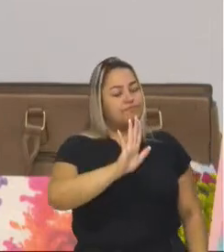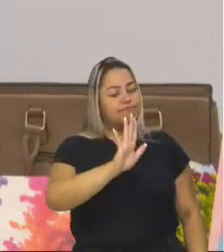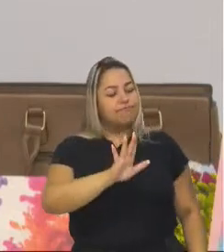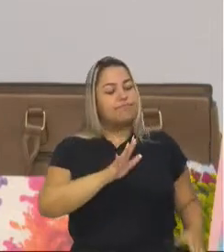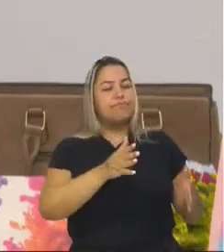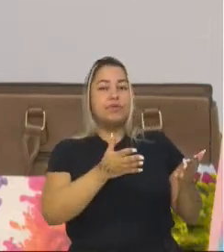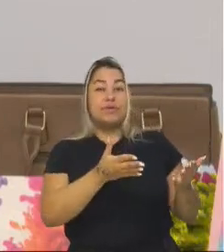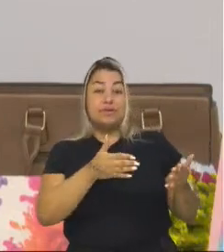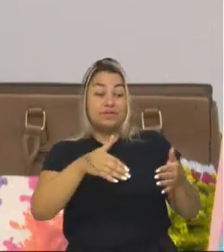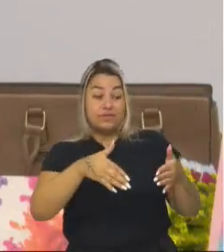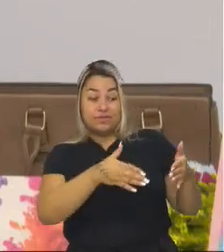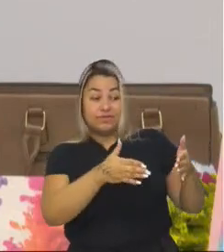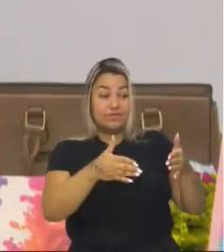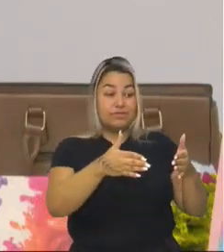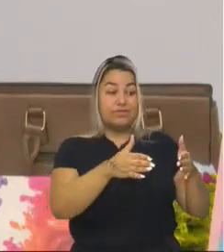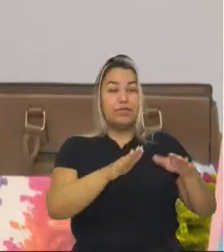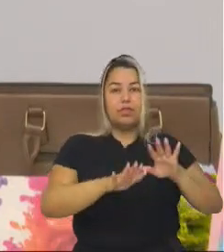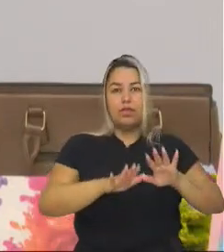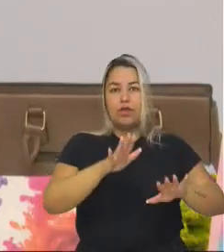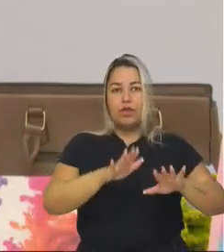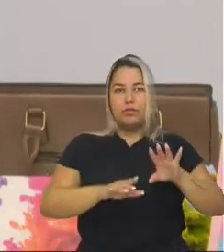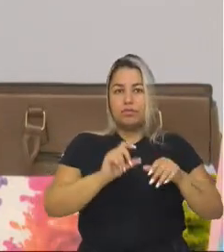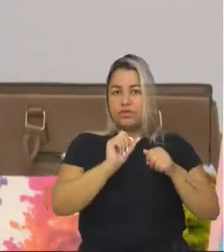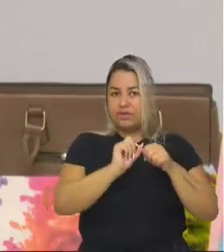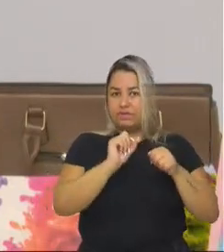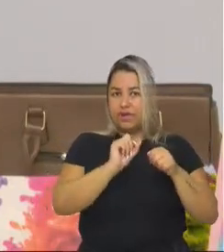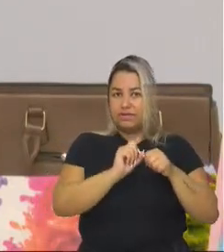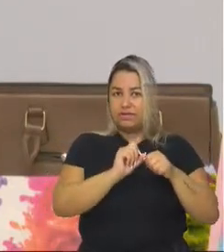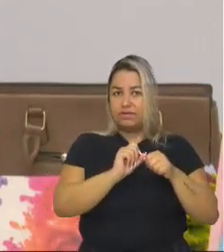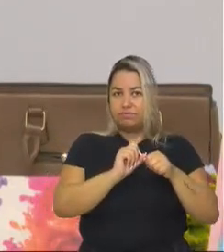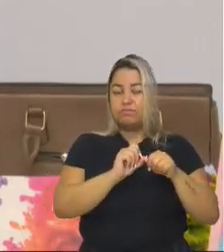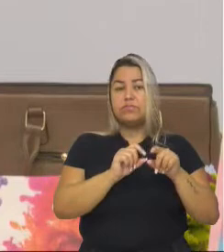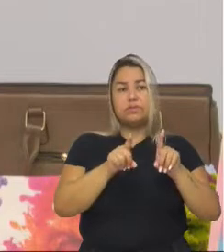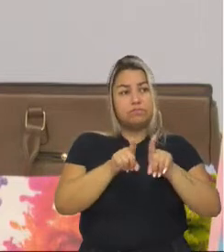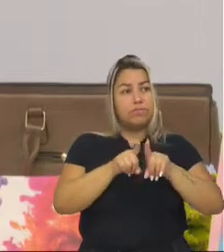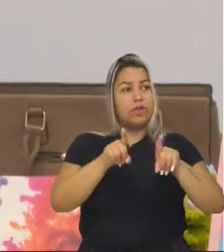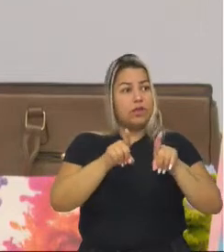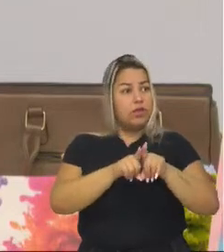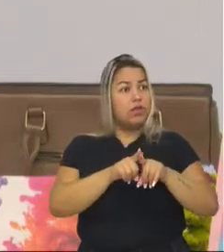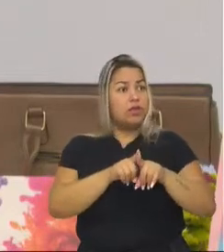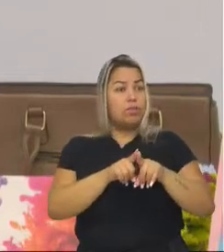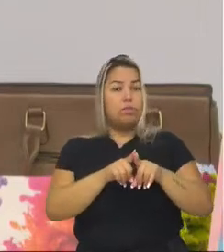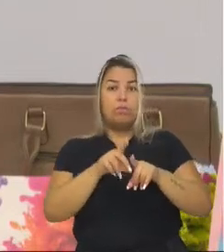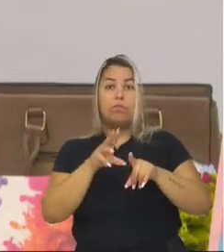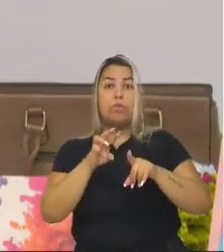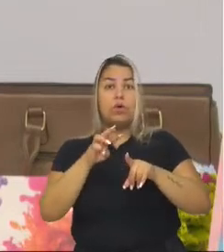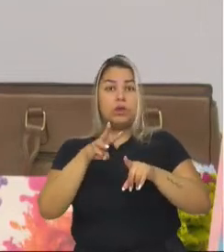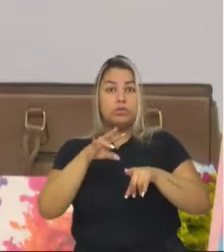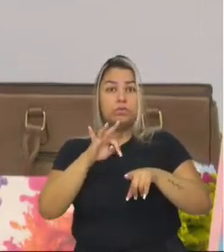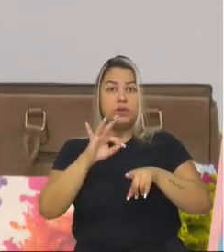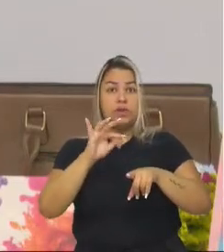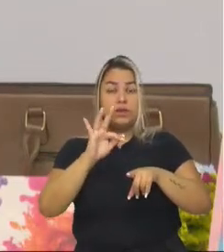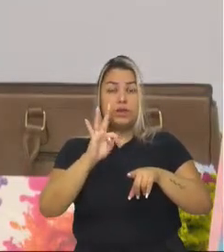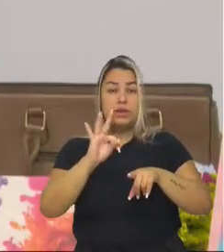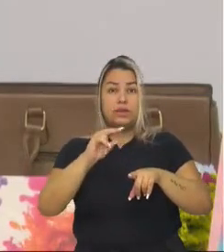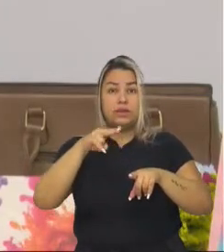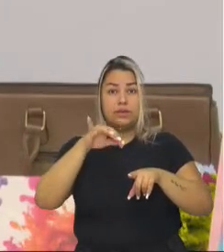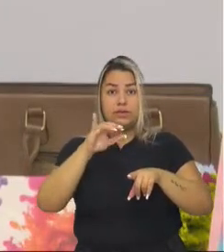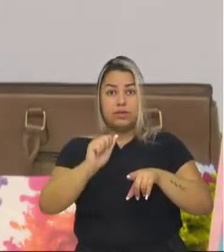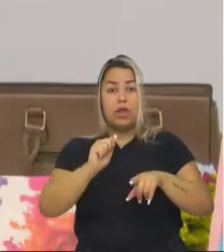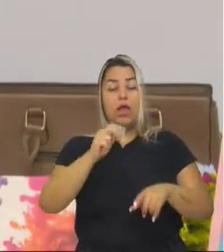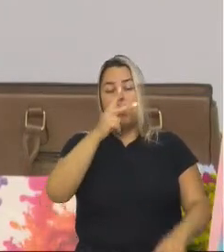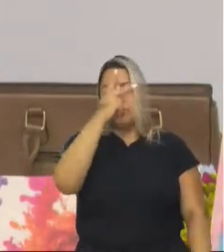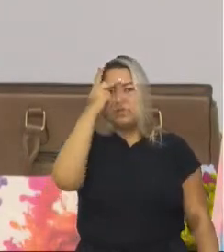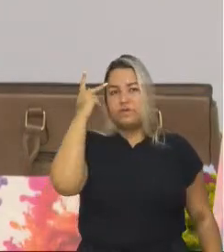isso depende da gente, isso depende do que a gente produz, do que a gente faz enquanto militância, do que a gente faz enquanto pessoas